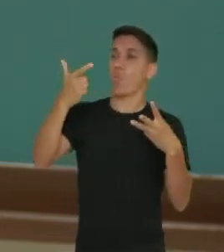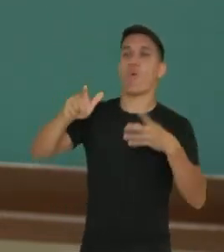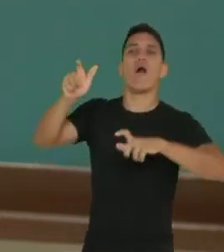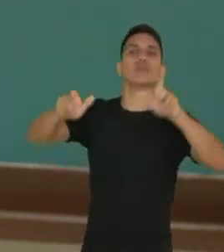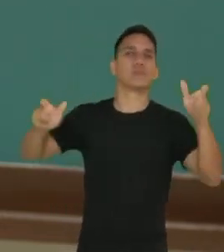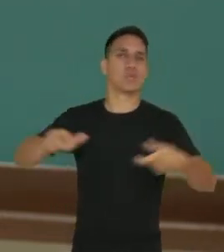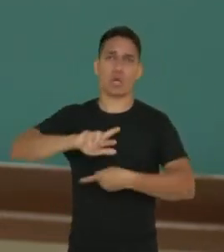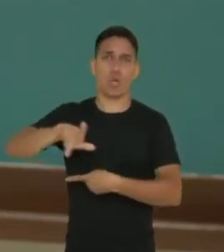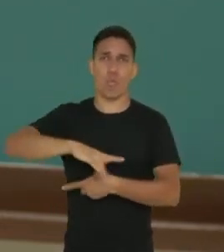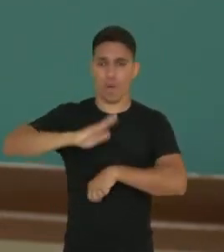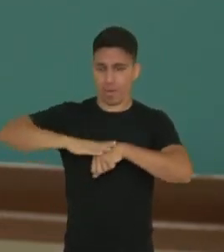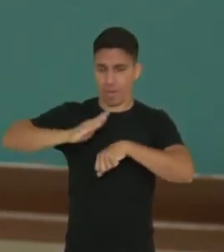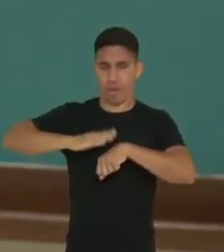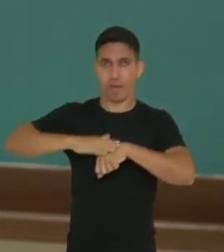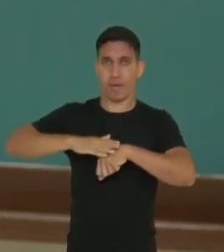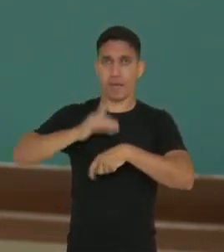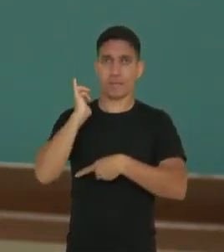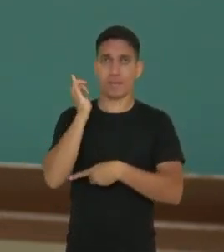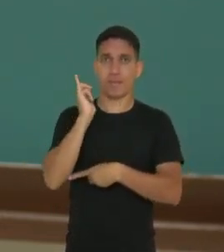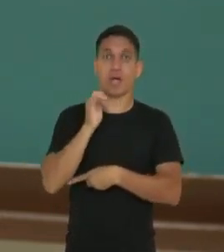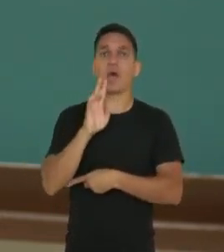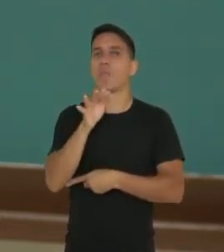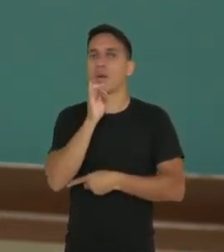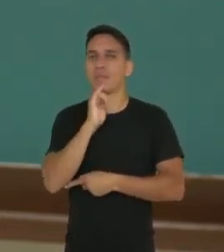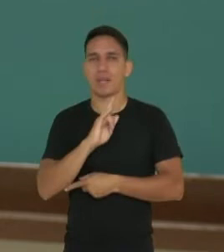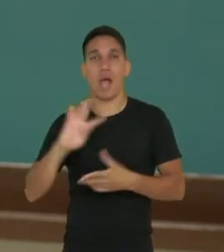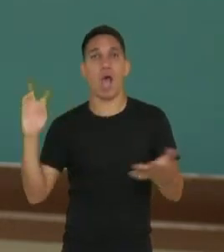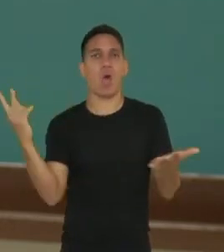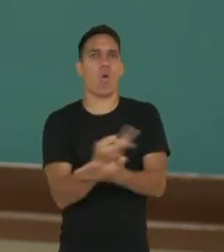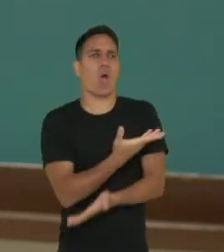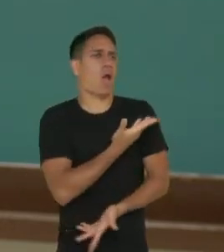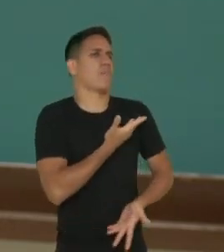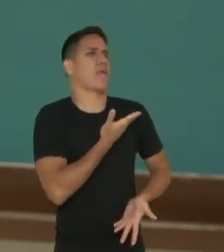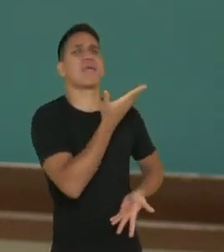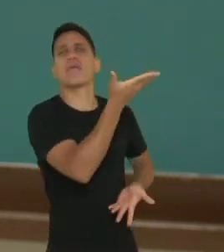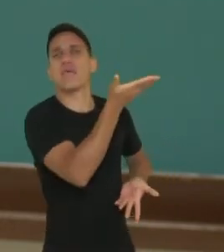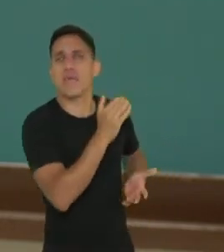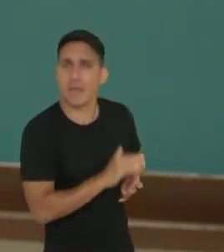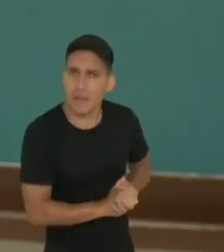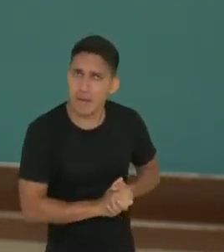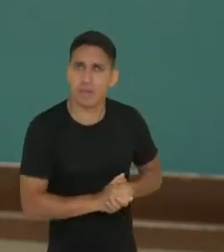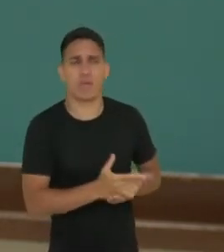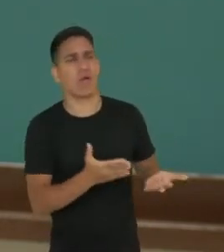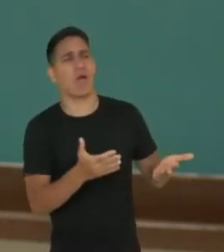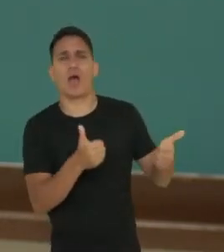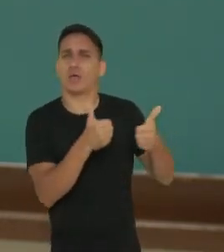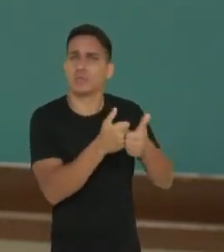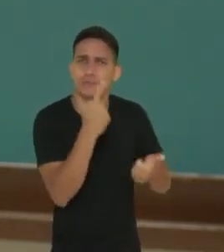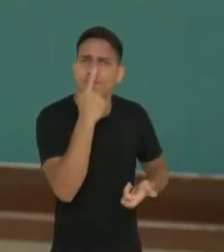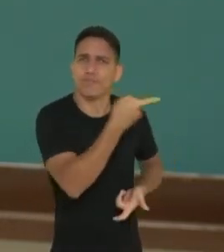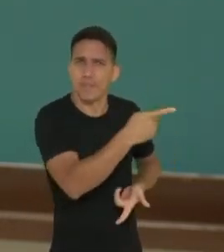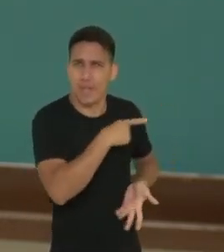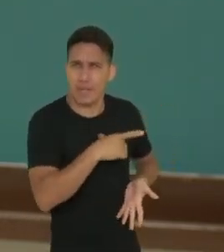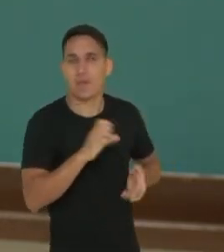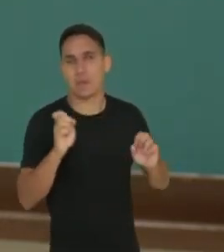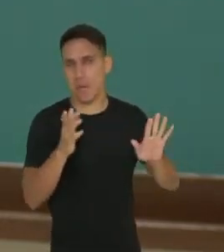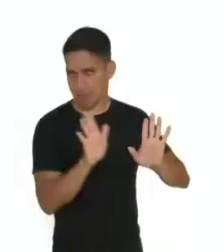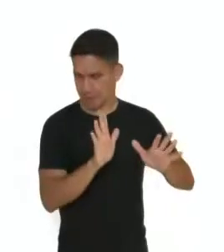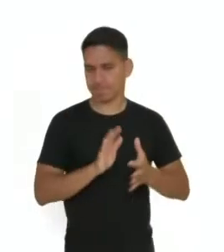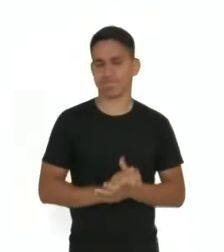si mesmo. Tá? Então, aconteceu com um amigo meu, um compadre meu, essas coisas assim,